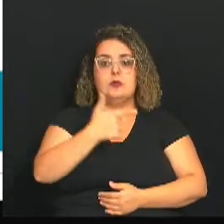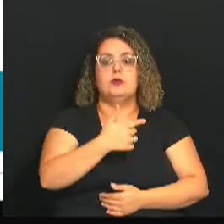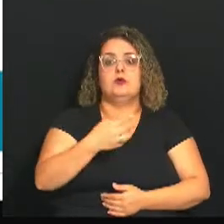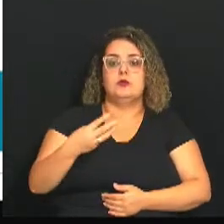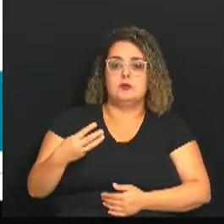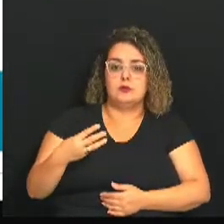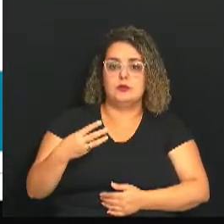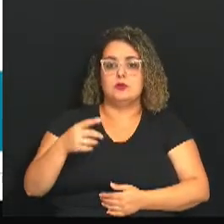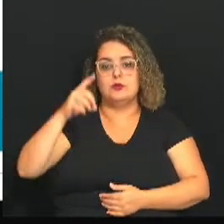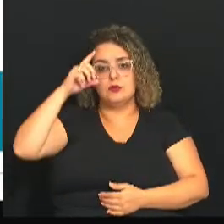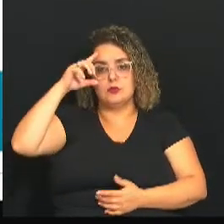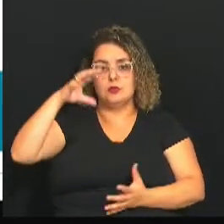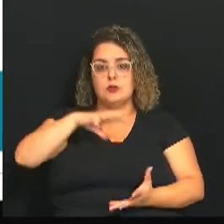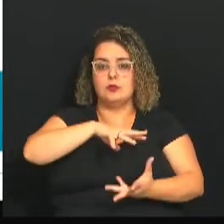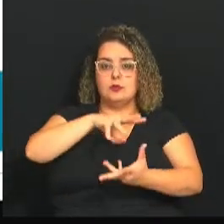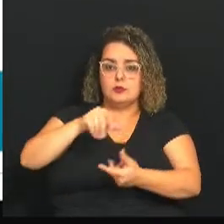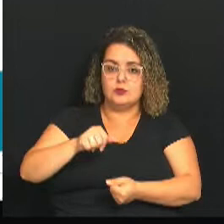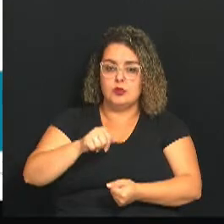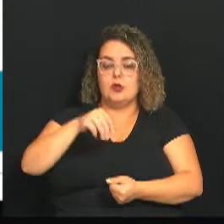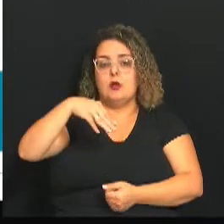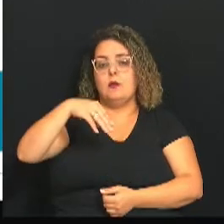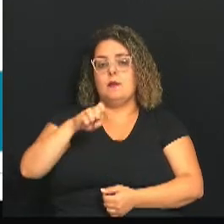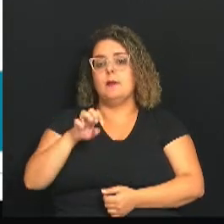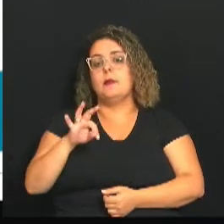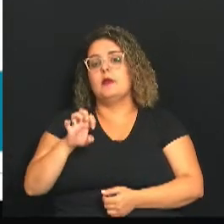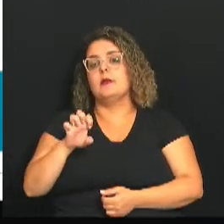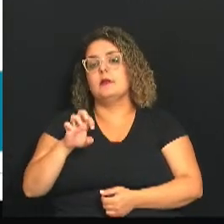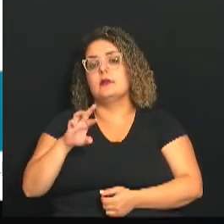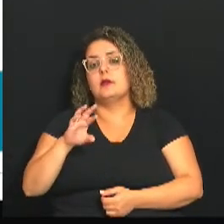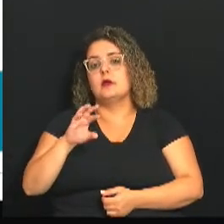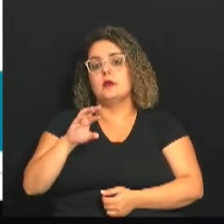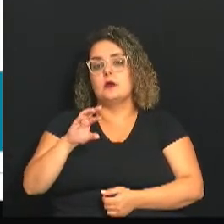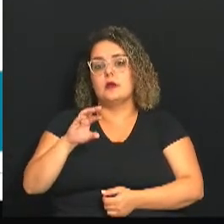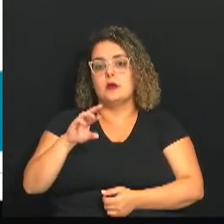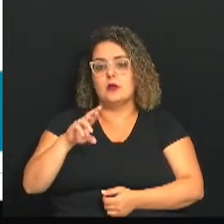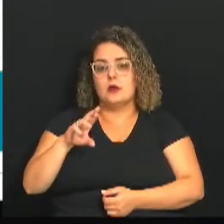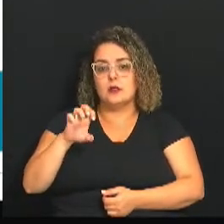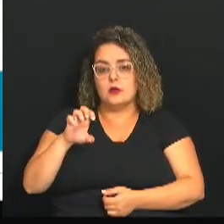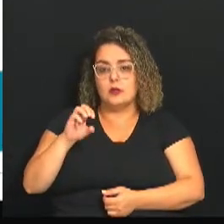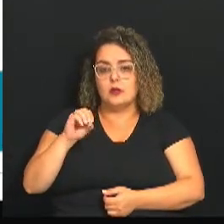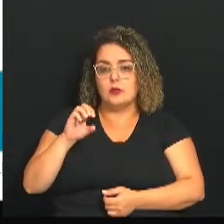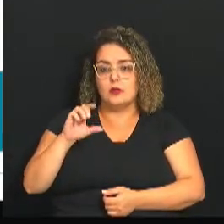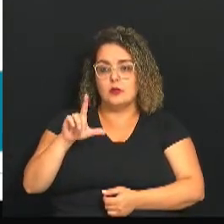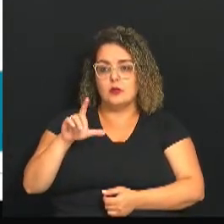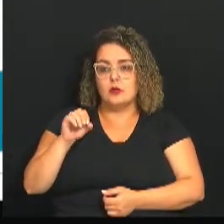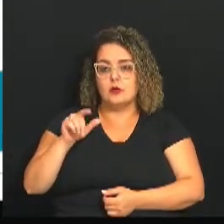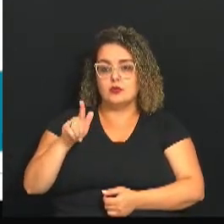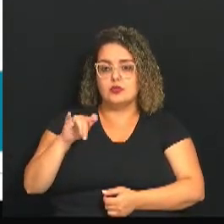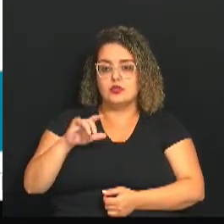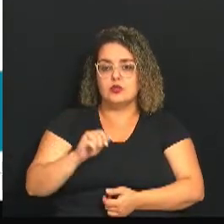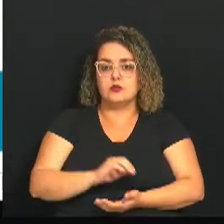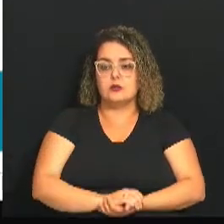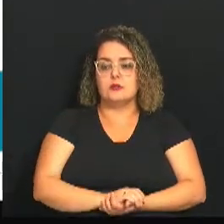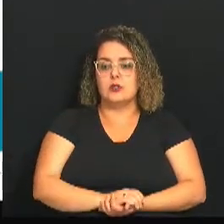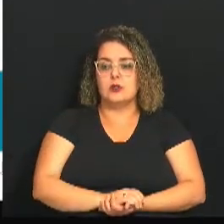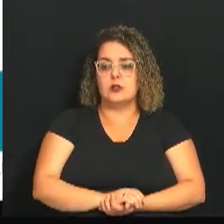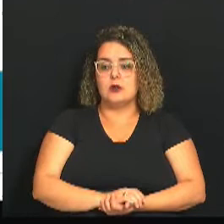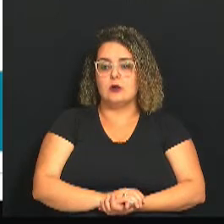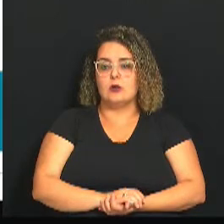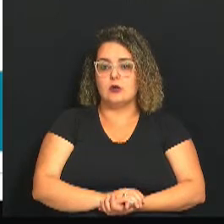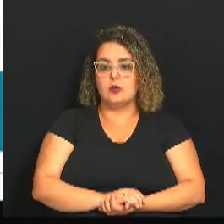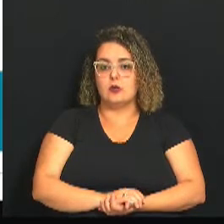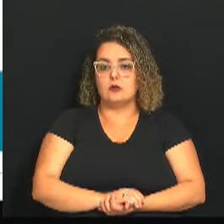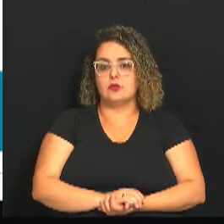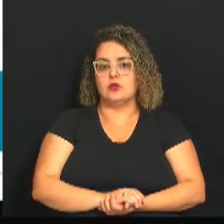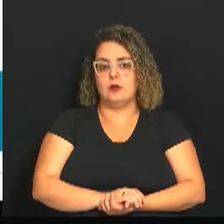da Meteorologia, e vai ser sobre essa temática de eventos extremos e as ações, né, como